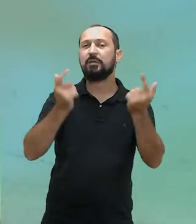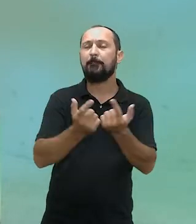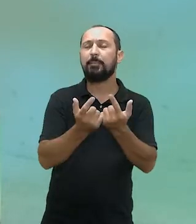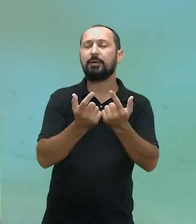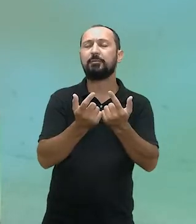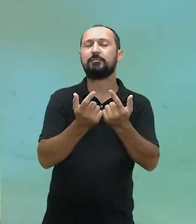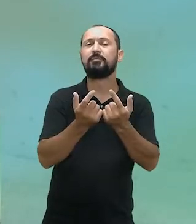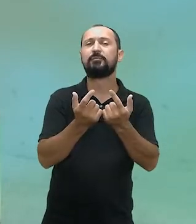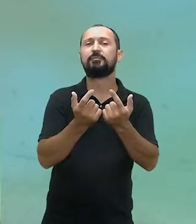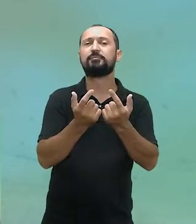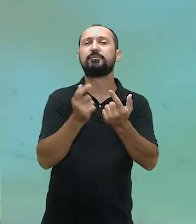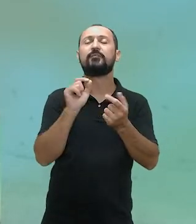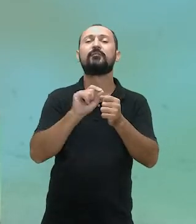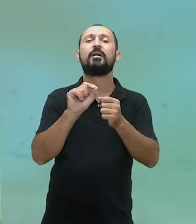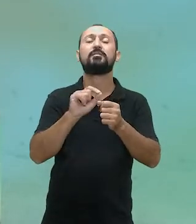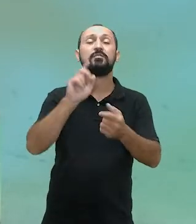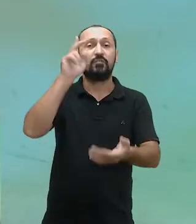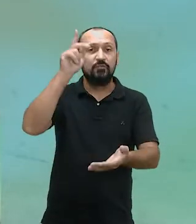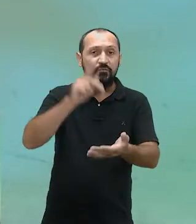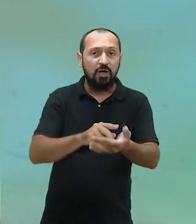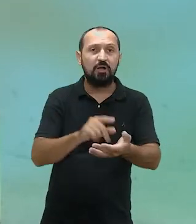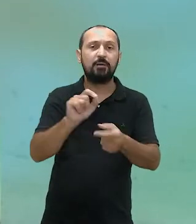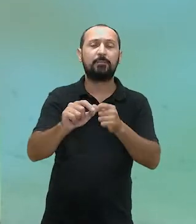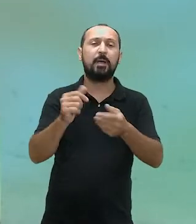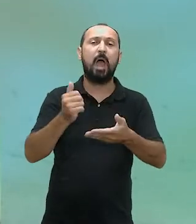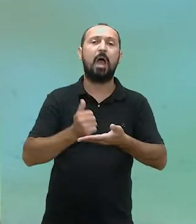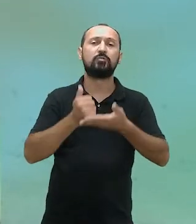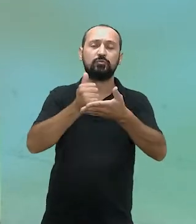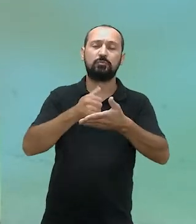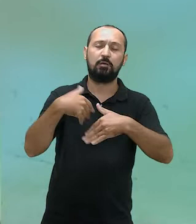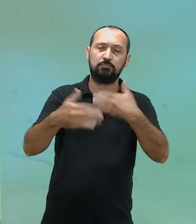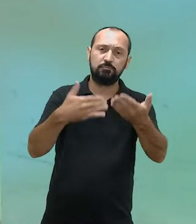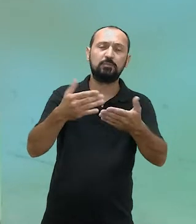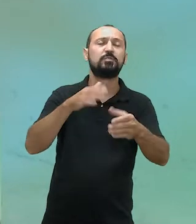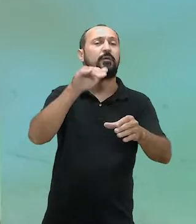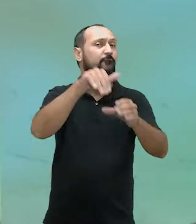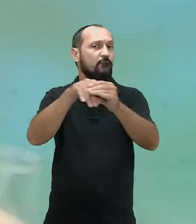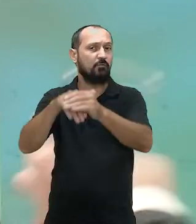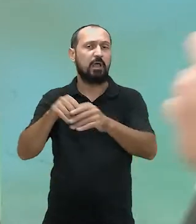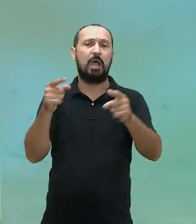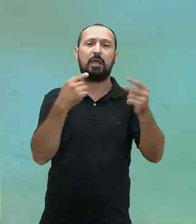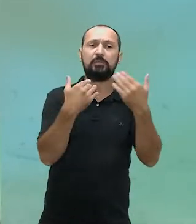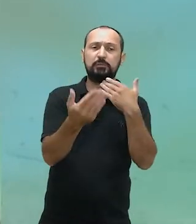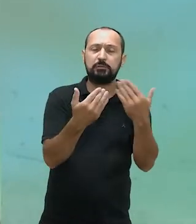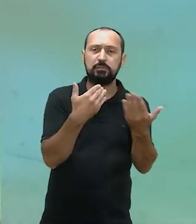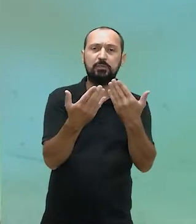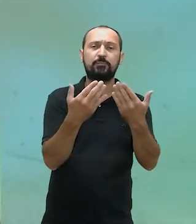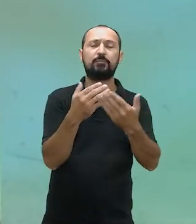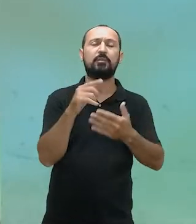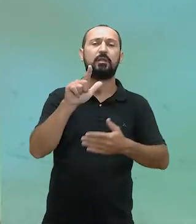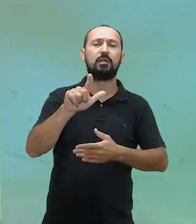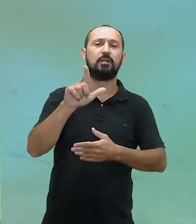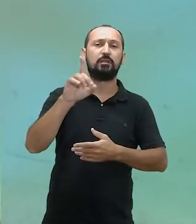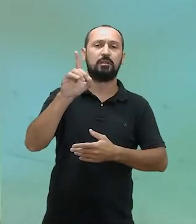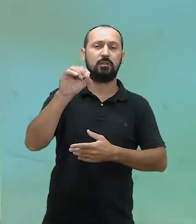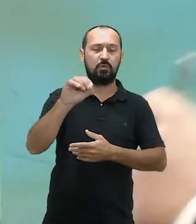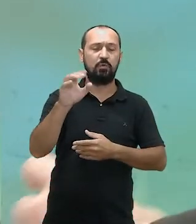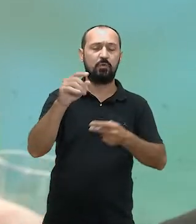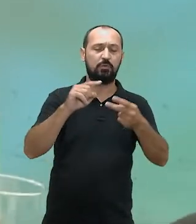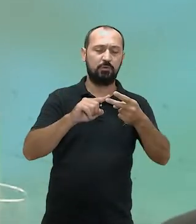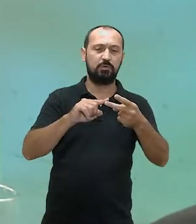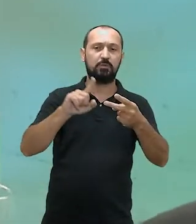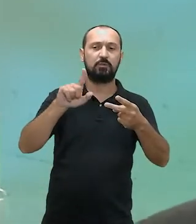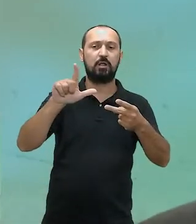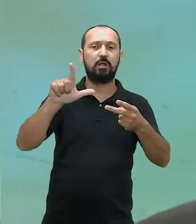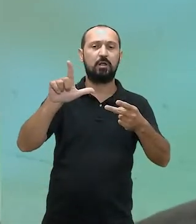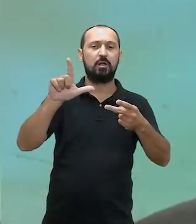Legislativa faz de efetivo para o andamento, além, obviamente, da votação, da discussão, tanto da LDO quanto da LOA,